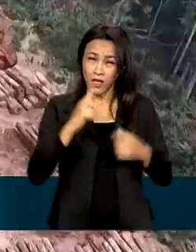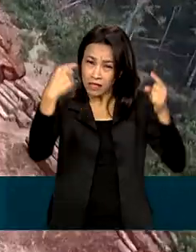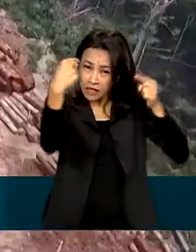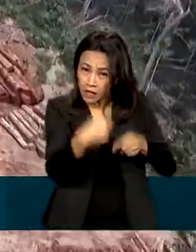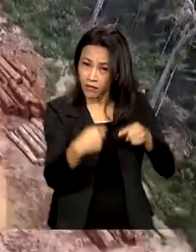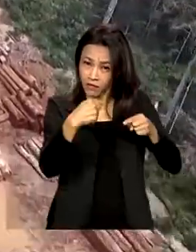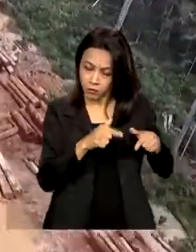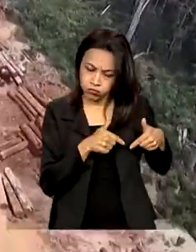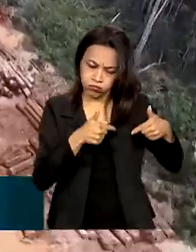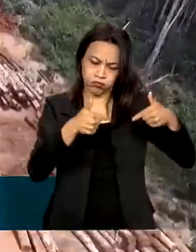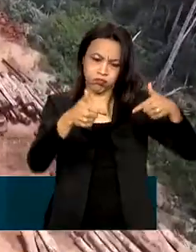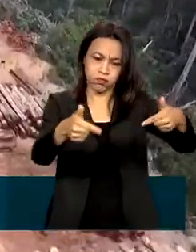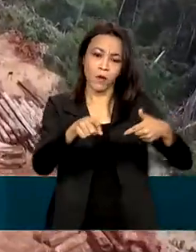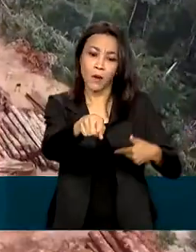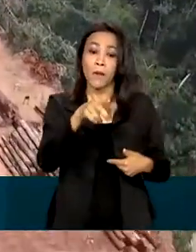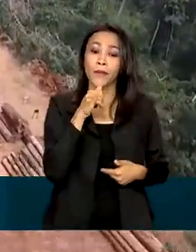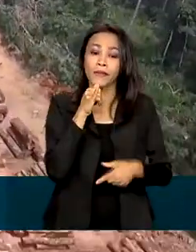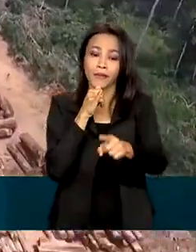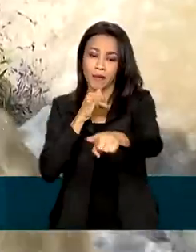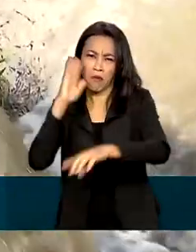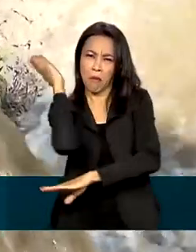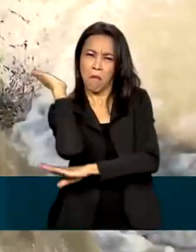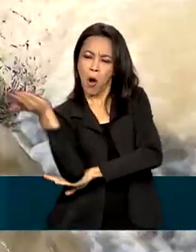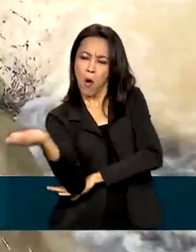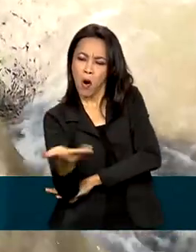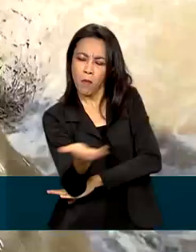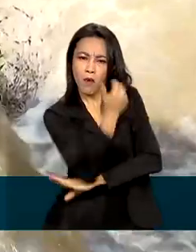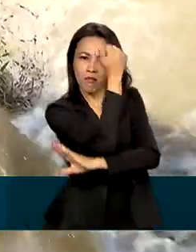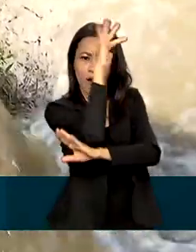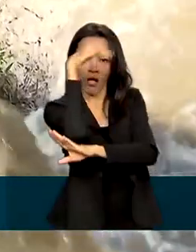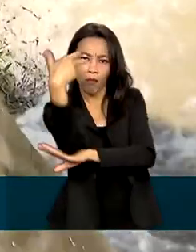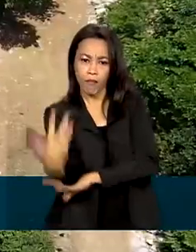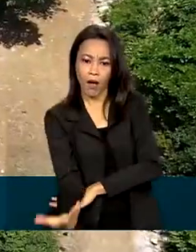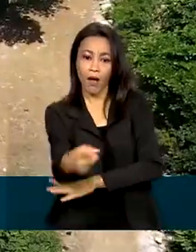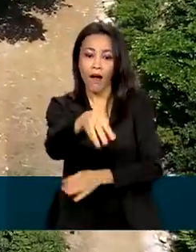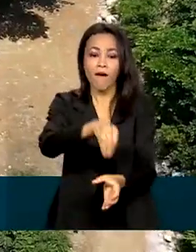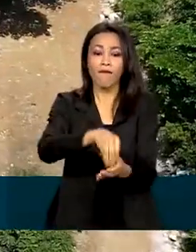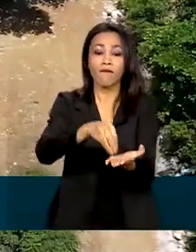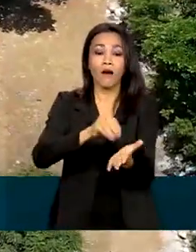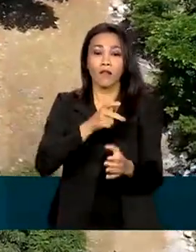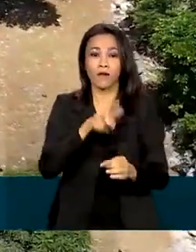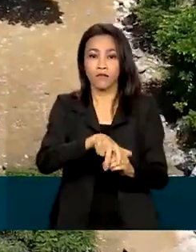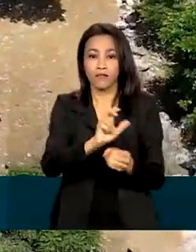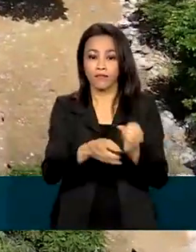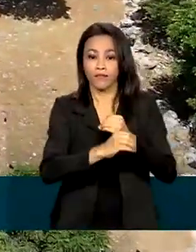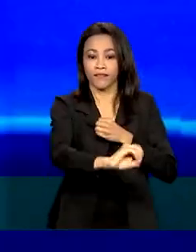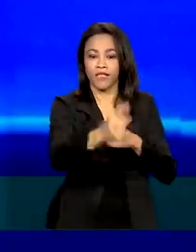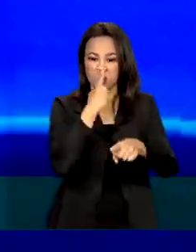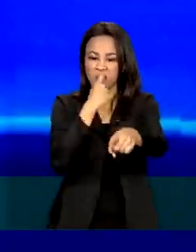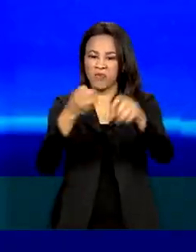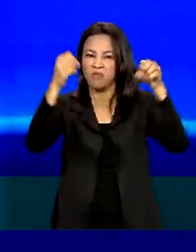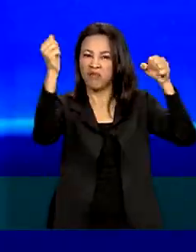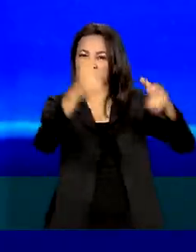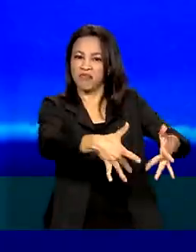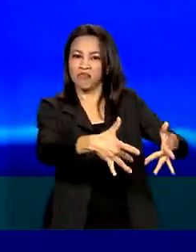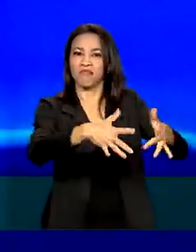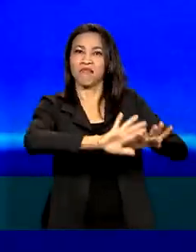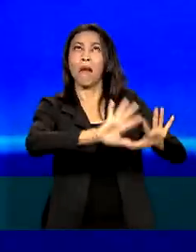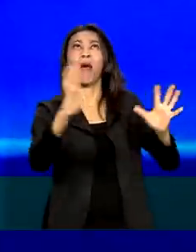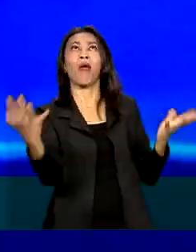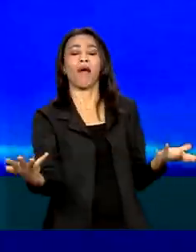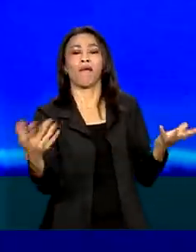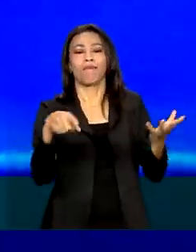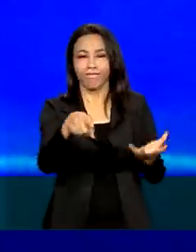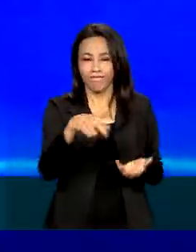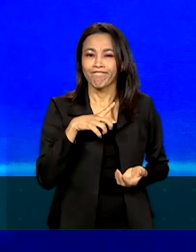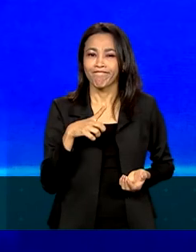superar, como o desmatamento ilegal na Amazônia, a falta de saneamento e os lixões a céu aberto. Ele destacou, no entanto, que